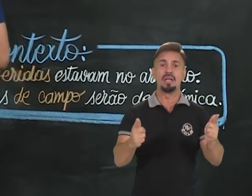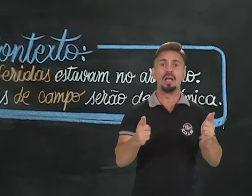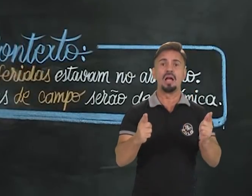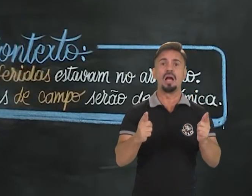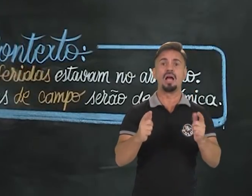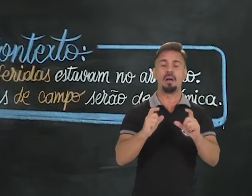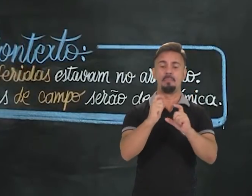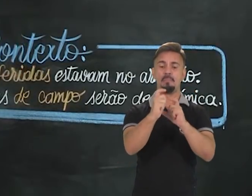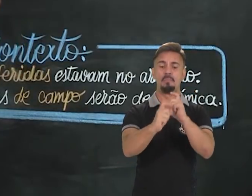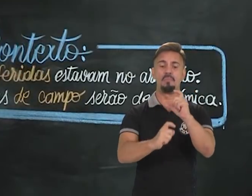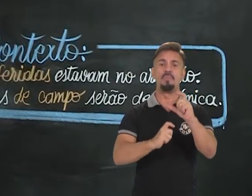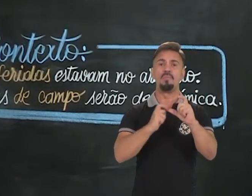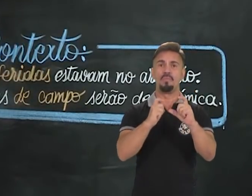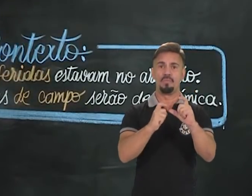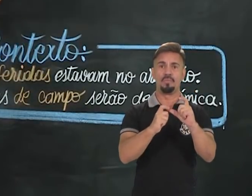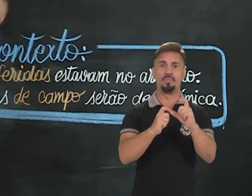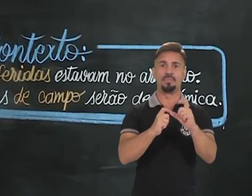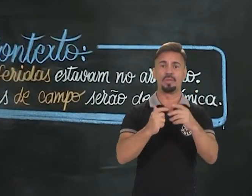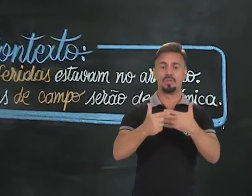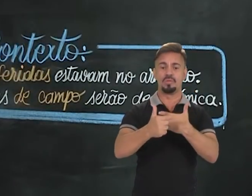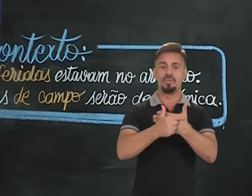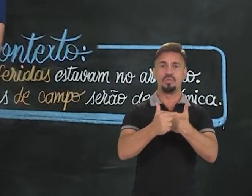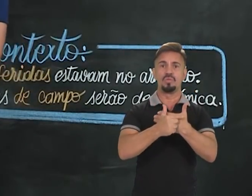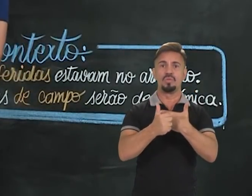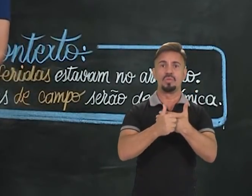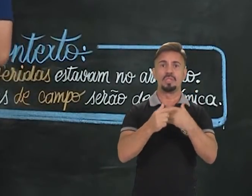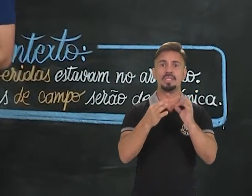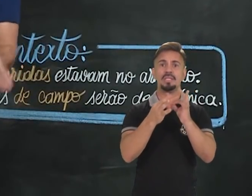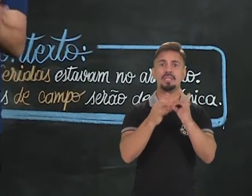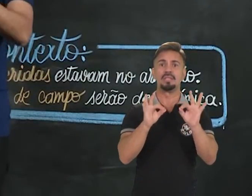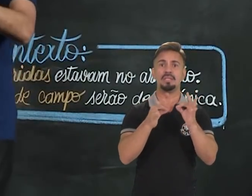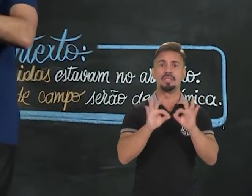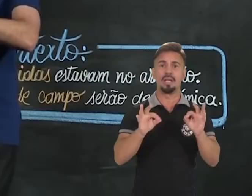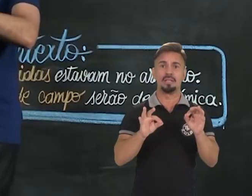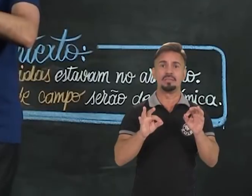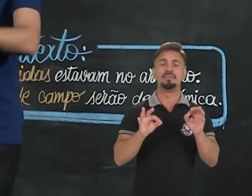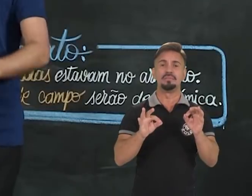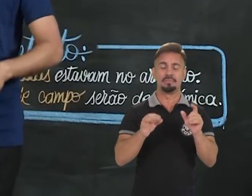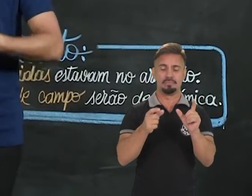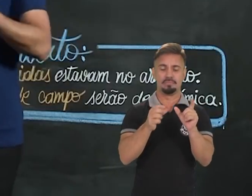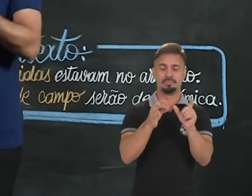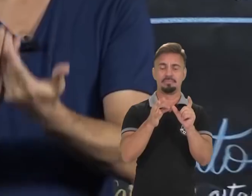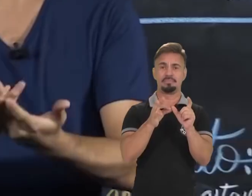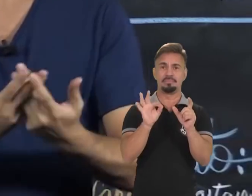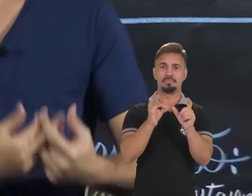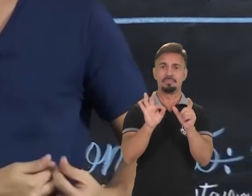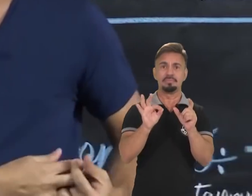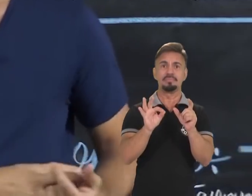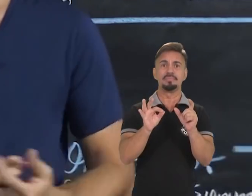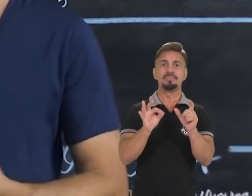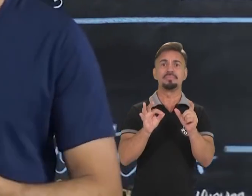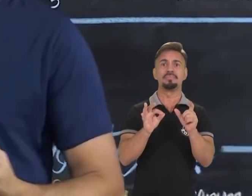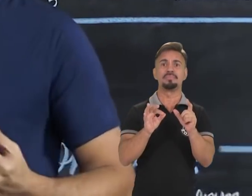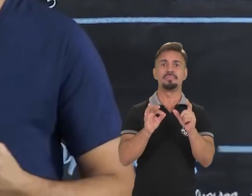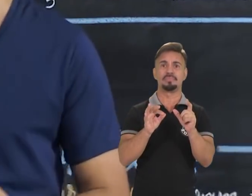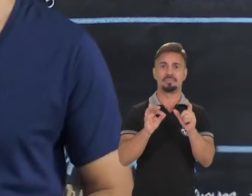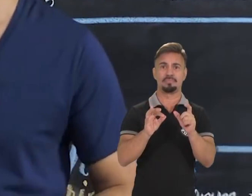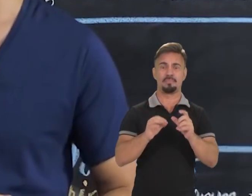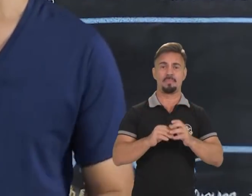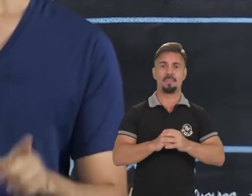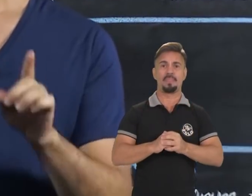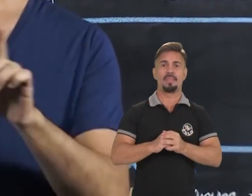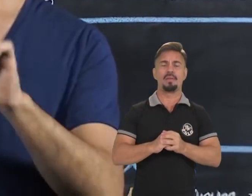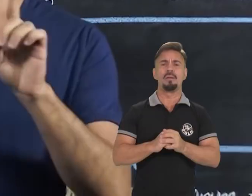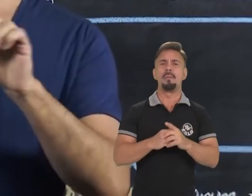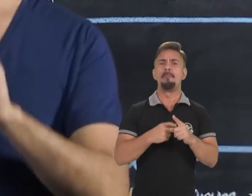campo da morfologia, as funções sintáticas do campo da sintaxe. A junção desse estudo é o que a gente chama de